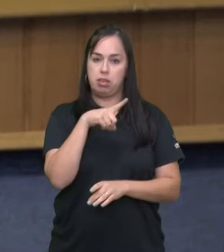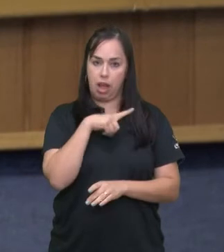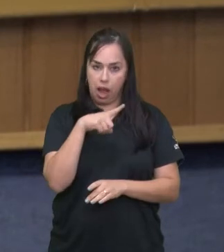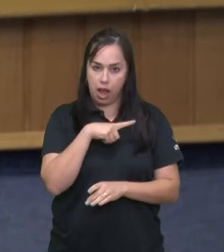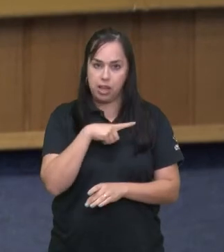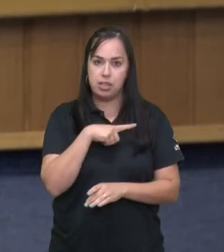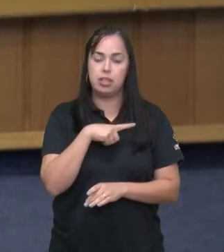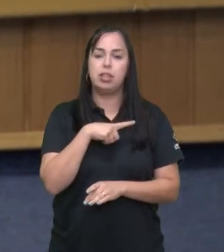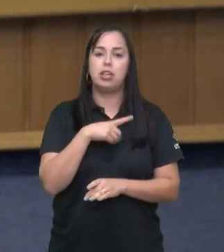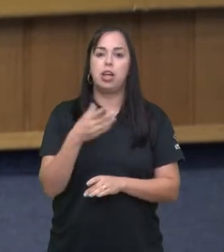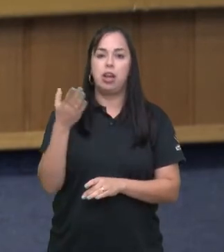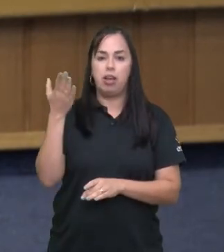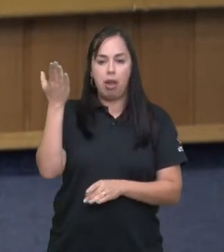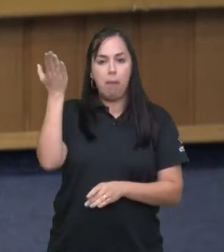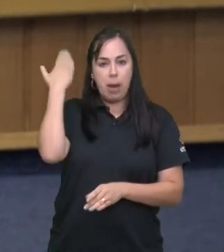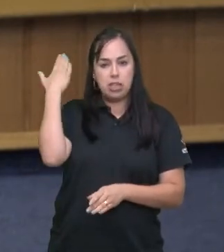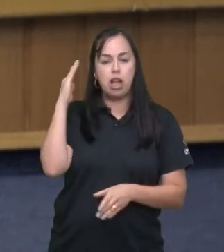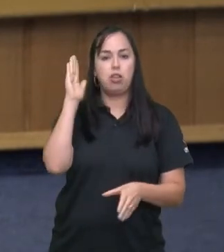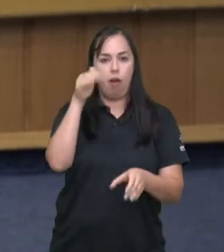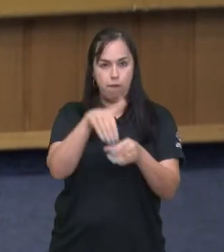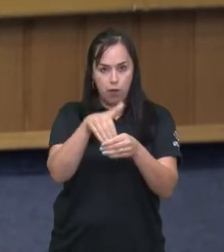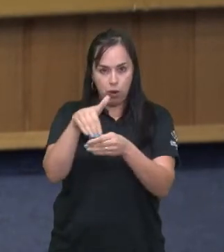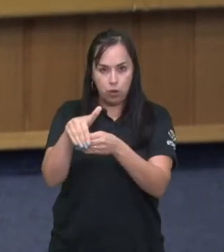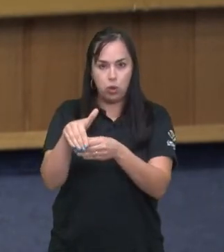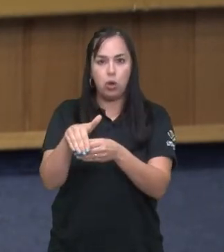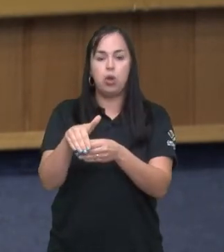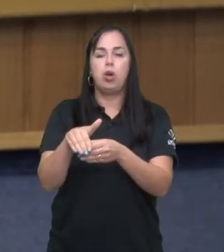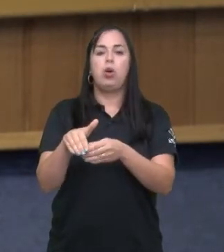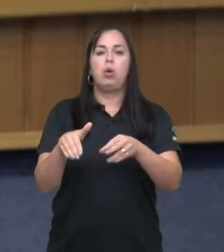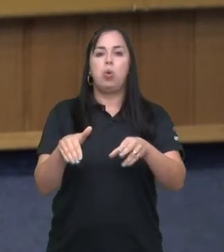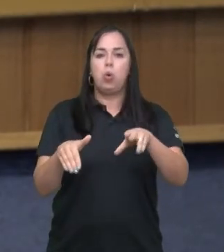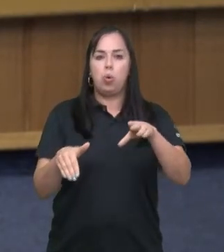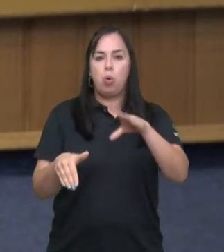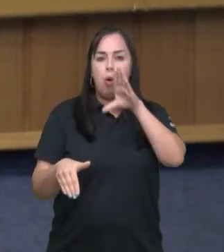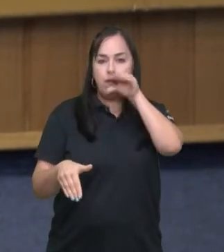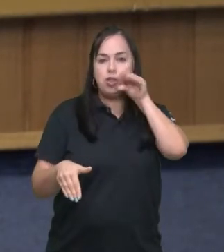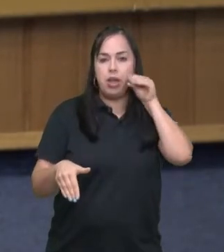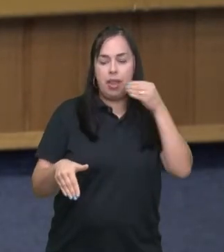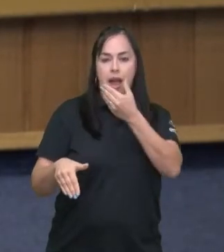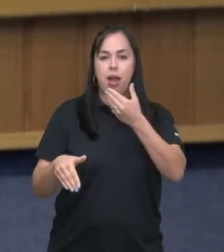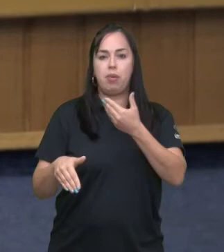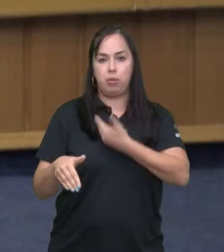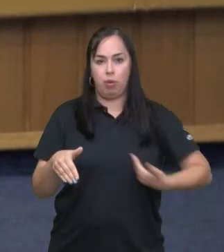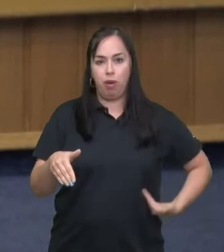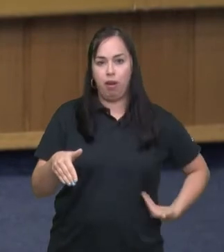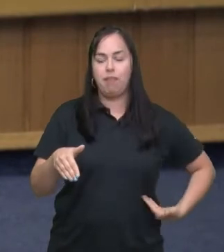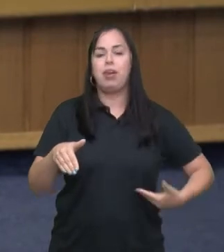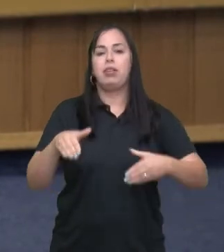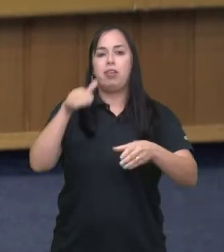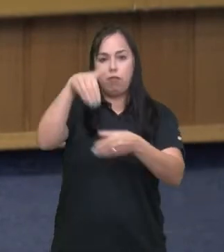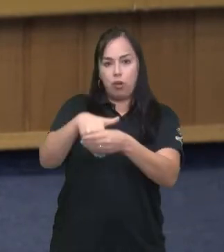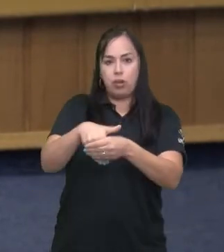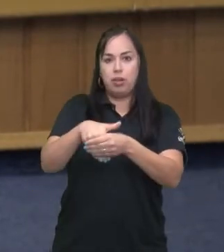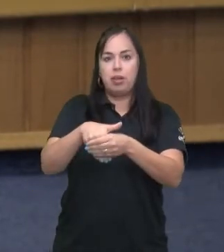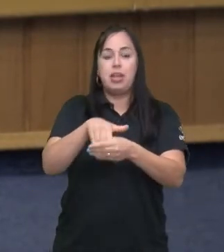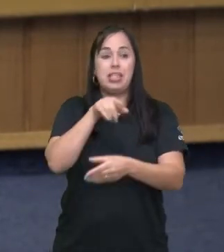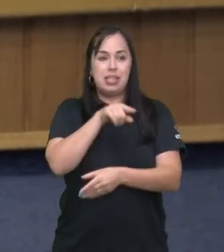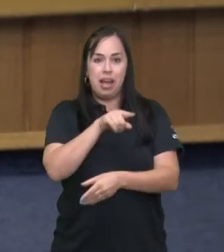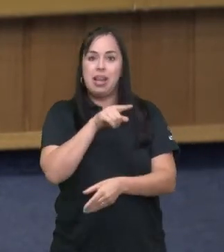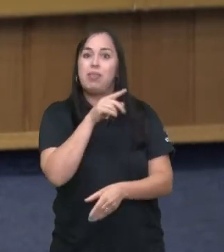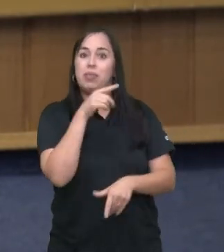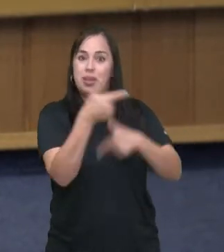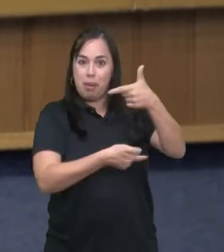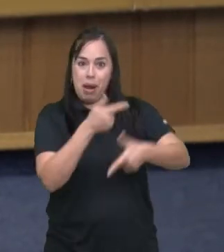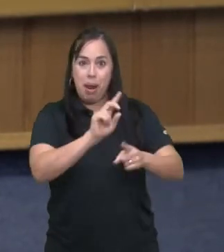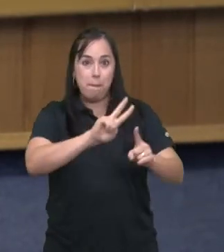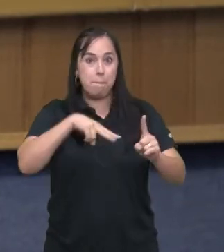foram eleitos com o voto do servidor. E se vai aposentar ou trabalhar mais 8 a 10 anos, é